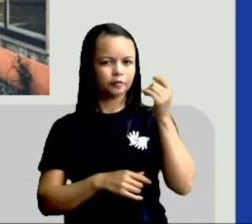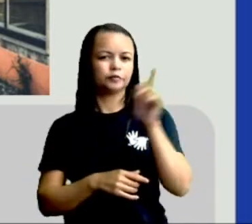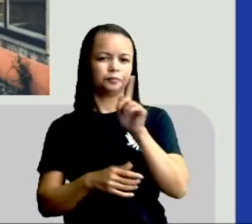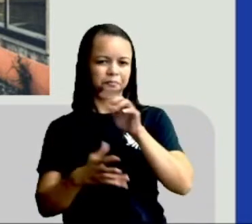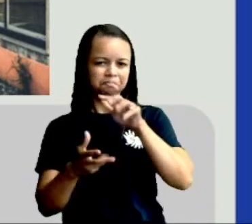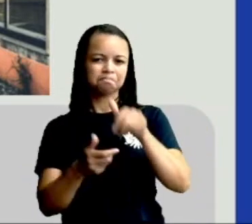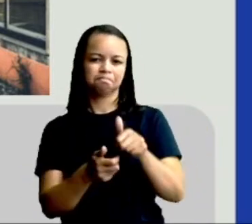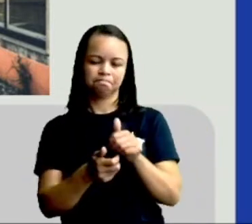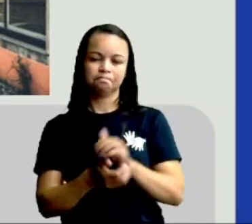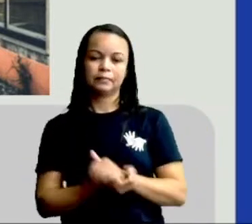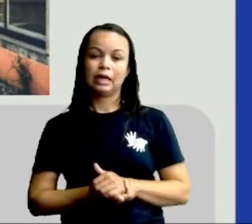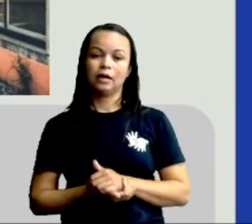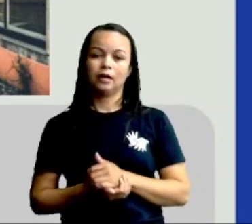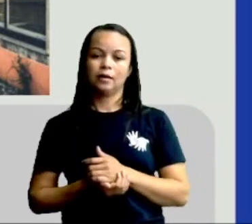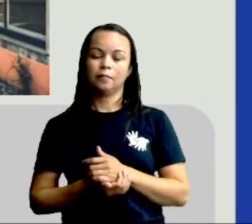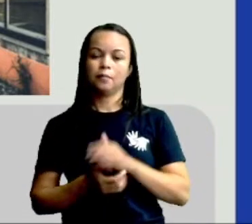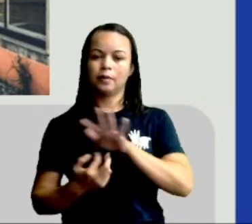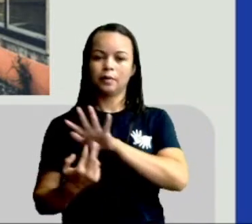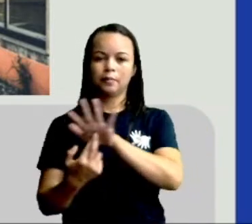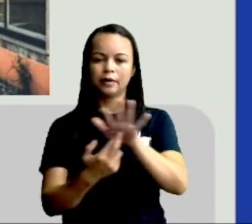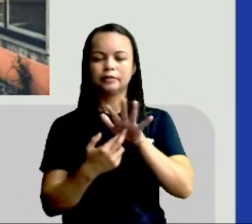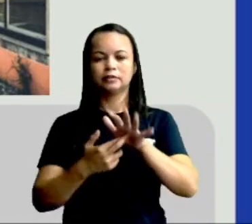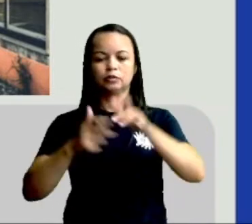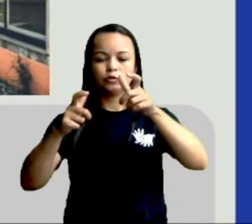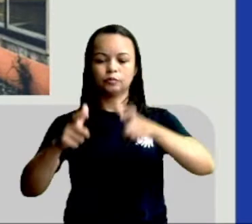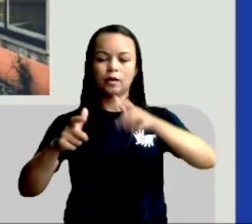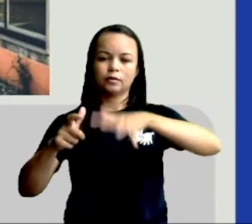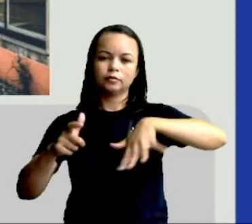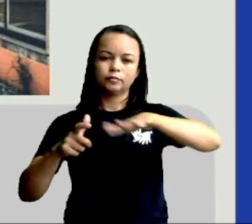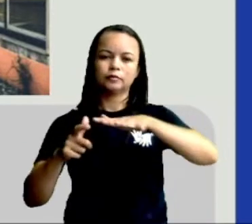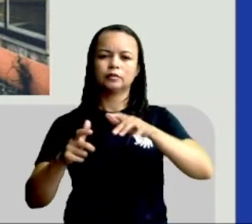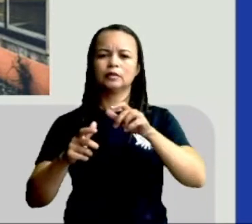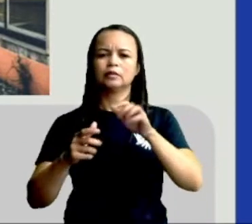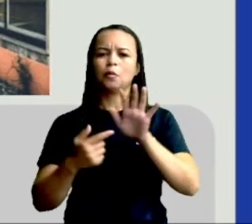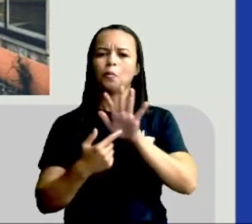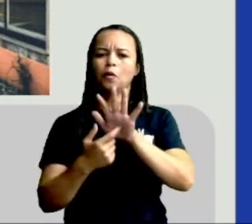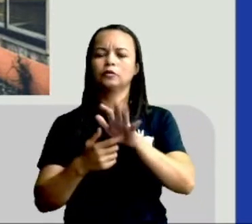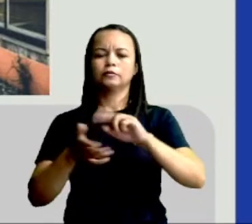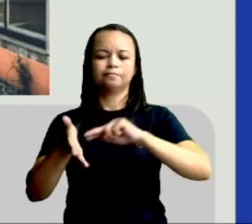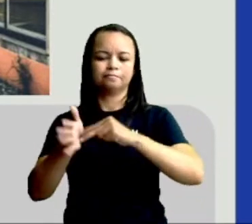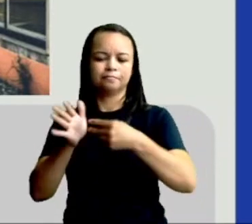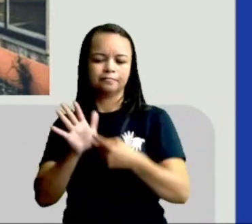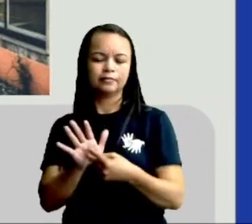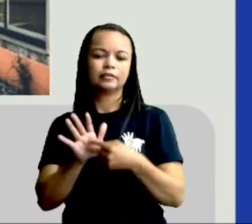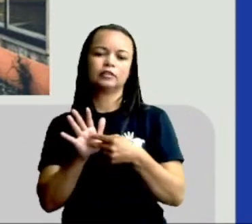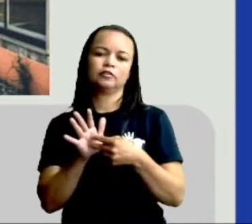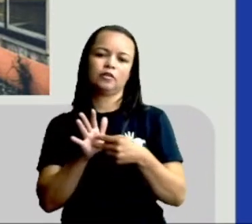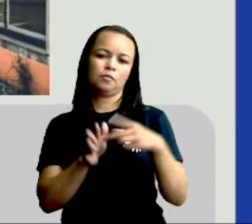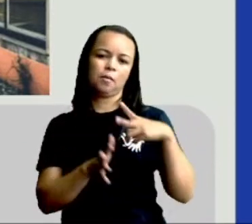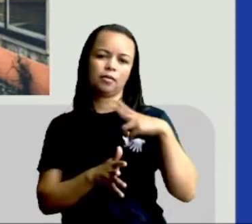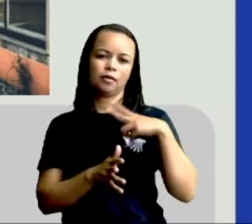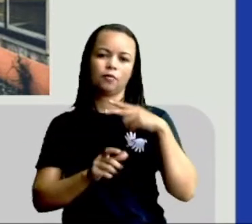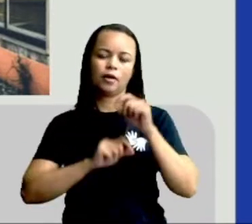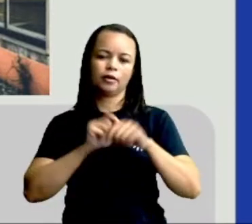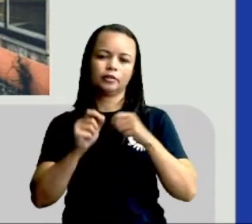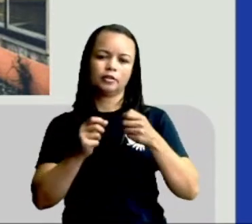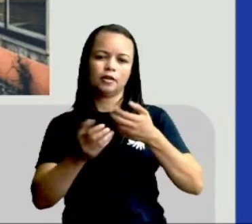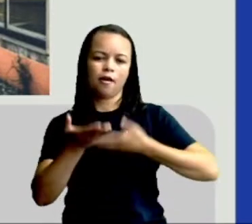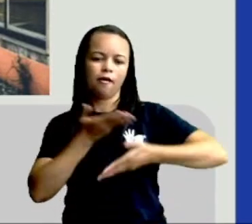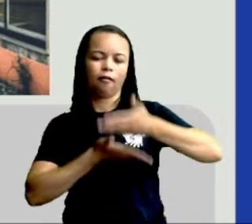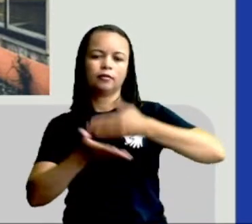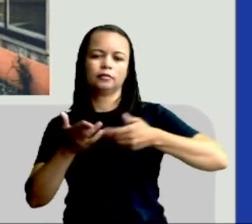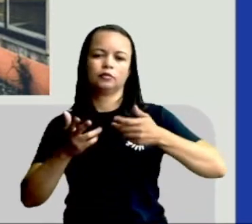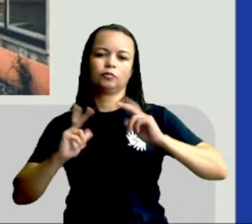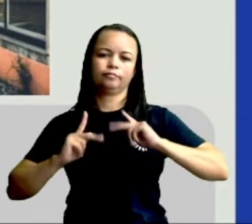pois representa a porção do espaço geográfico dotada de significados particulares e relações